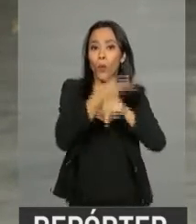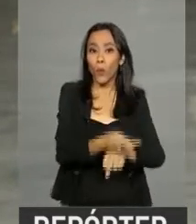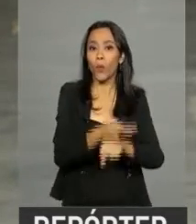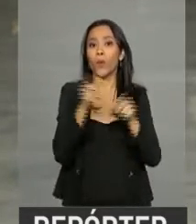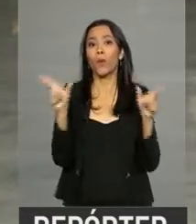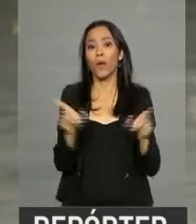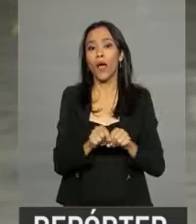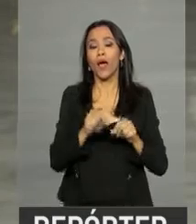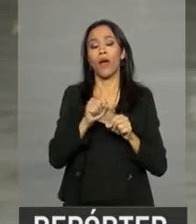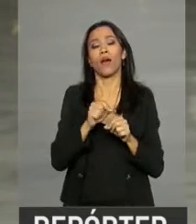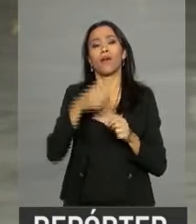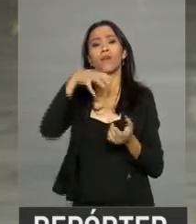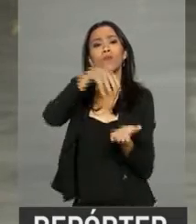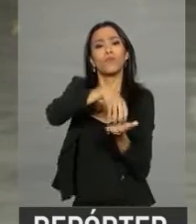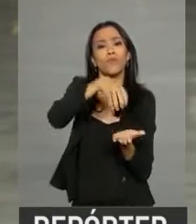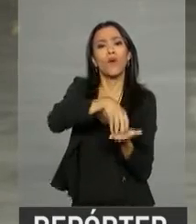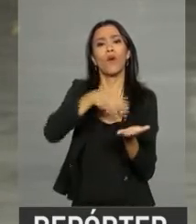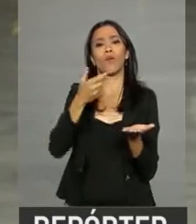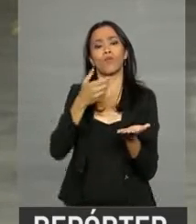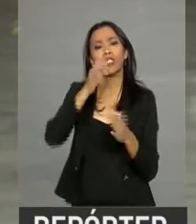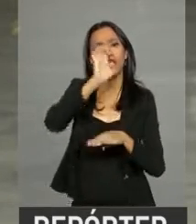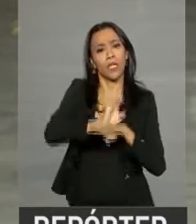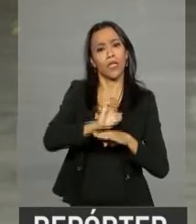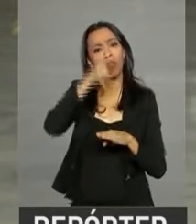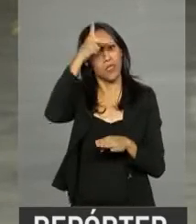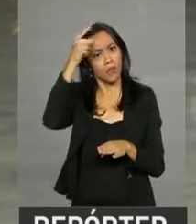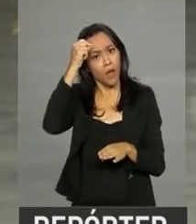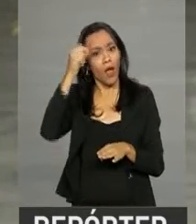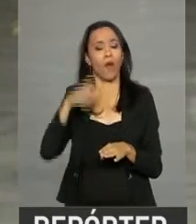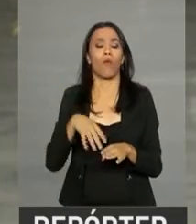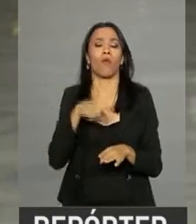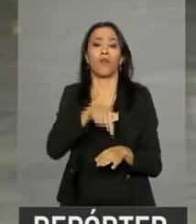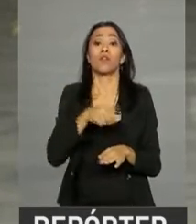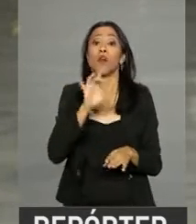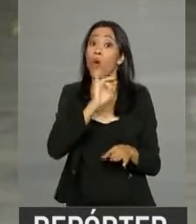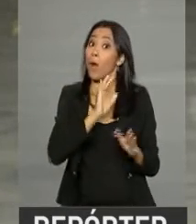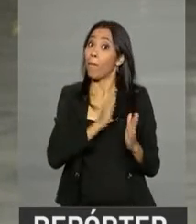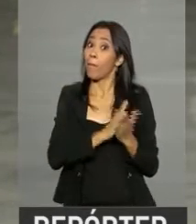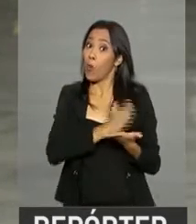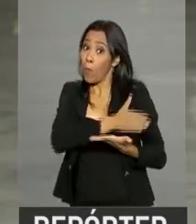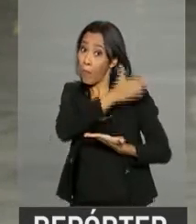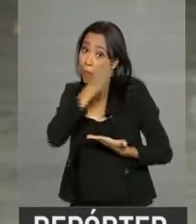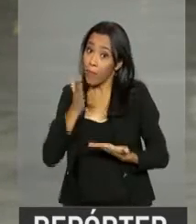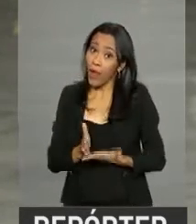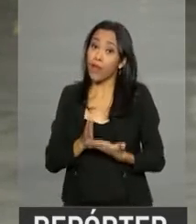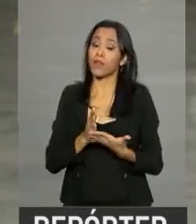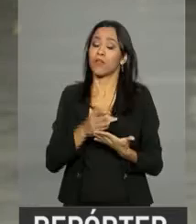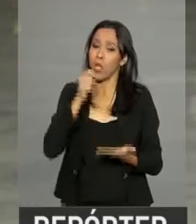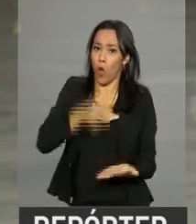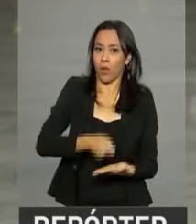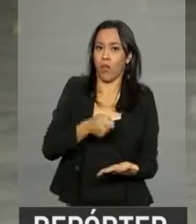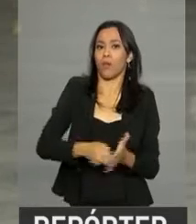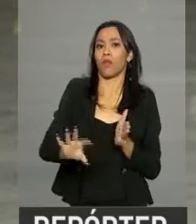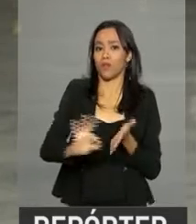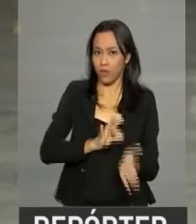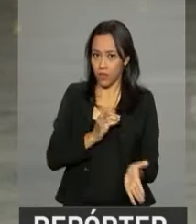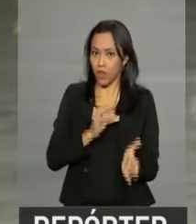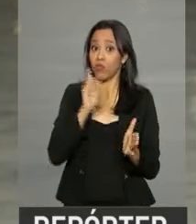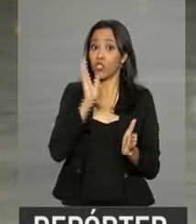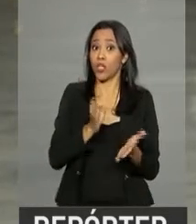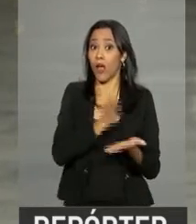ambiental municipal ou estadual competente. Só reforçando, o prazo para fazer essa inscrição, que é obrigatória,